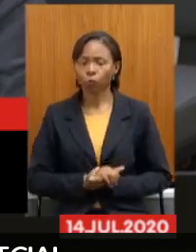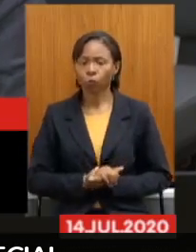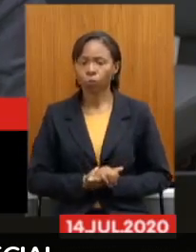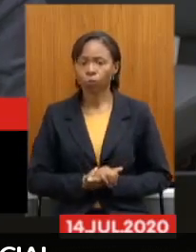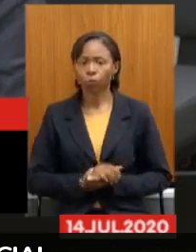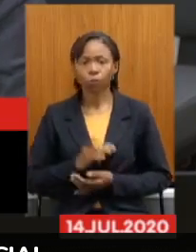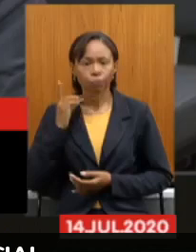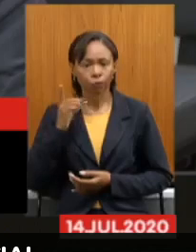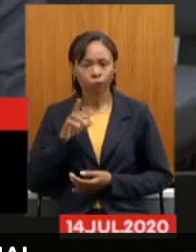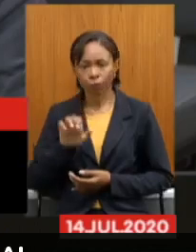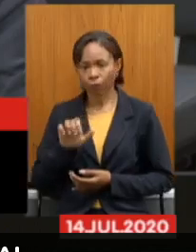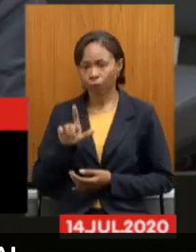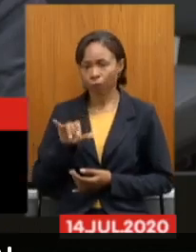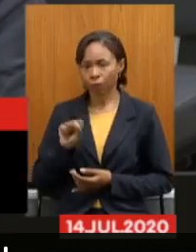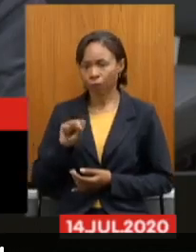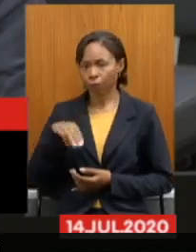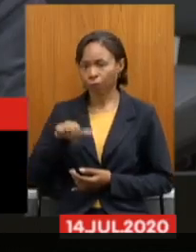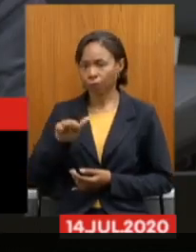deputado Elismar Prado,